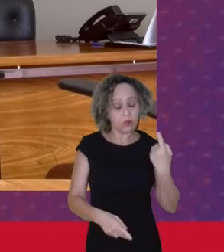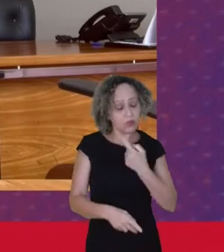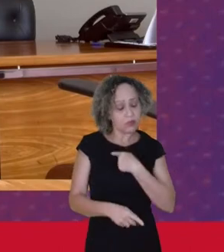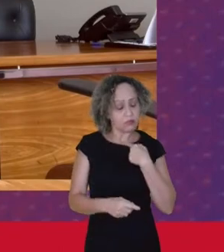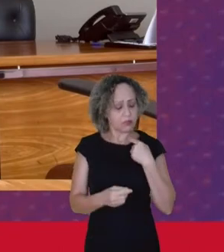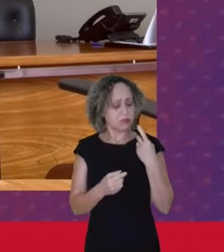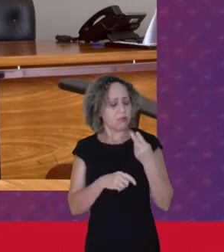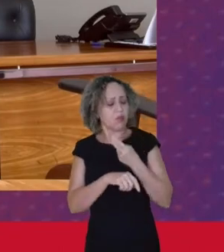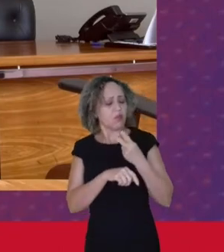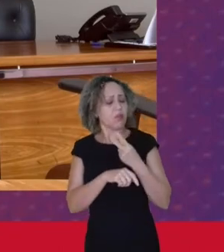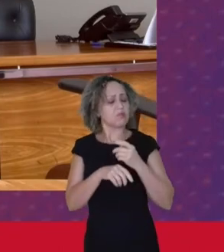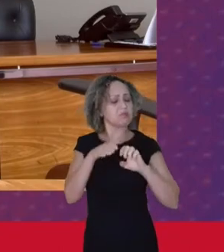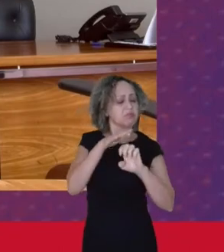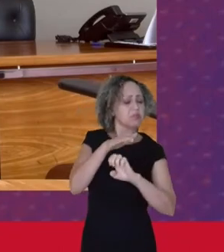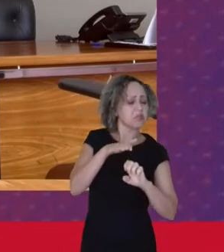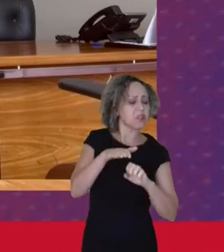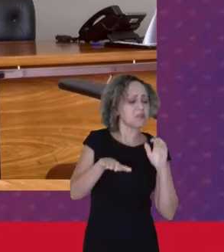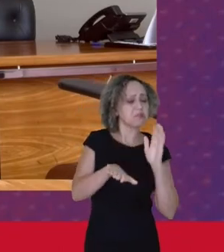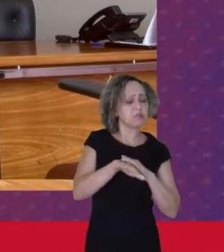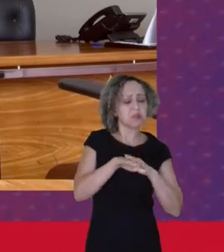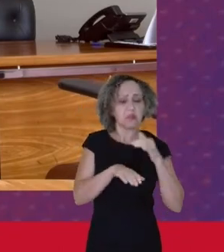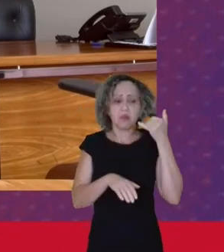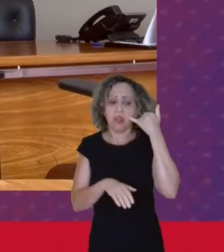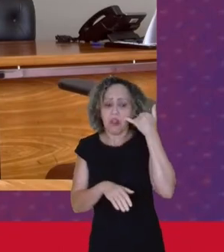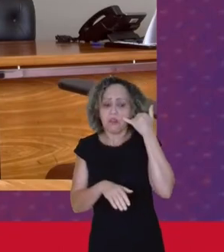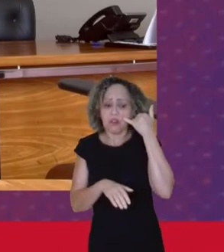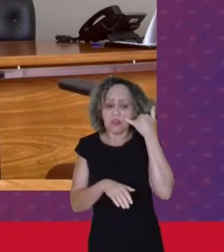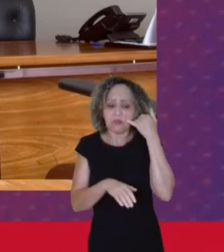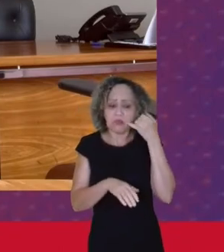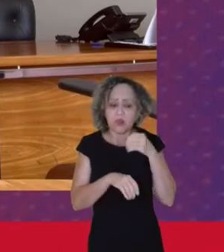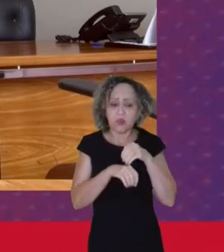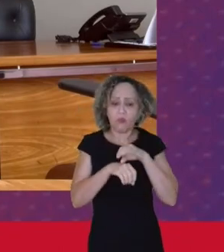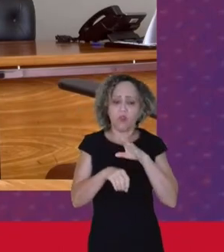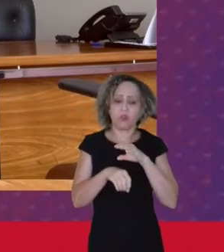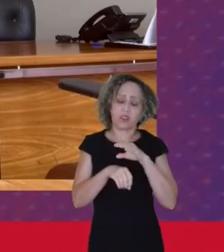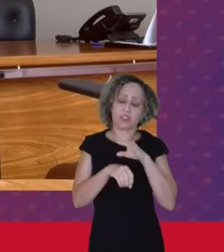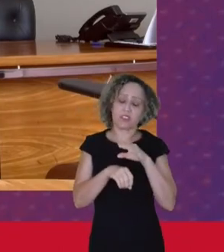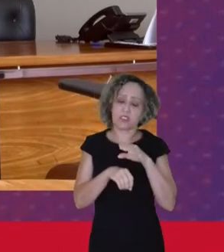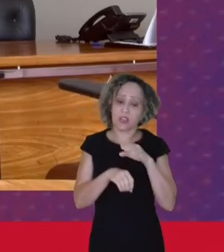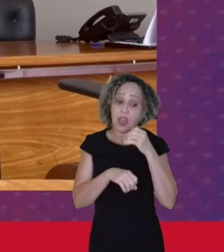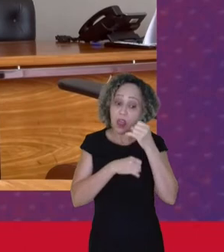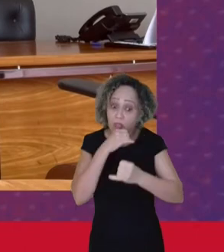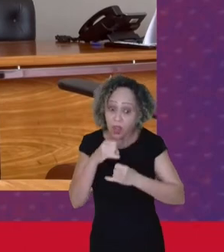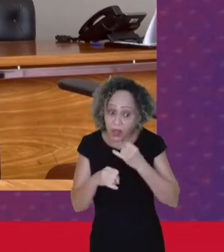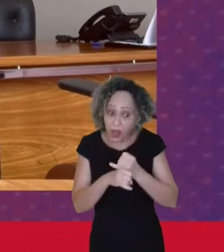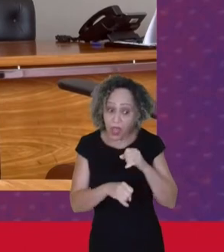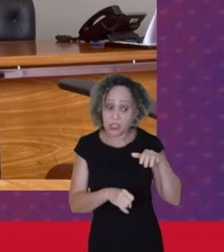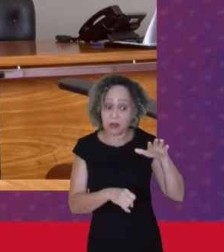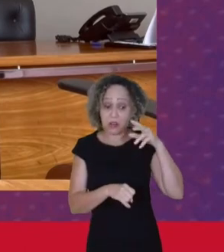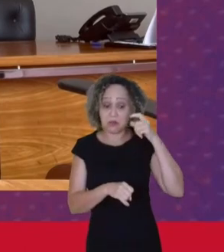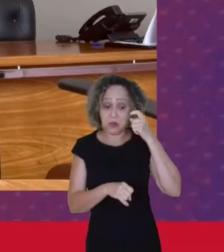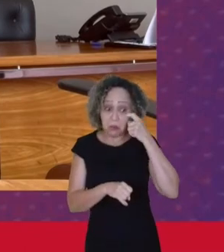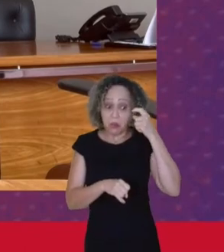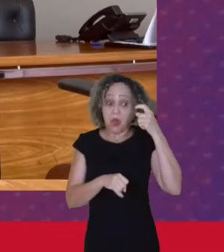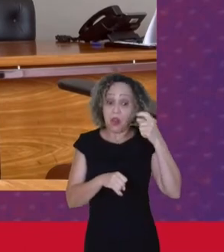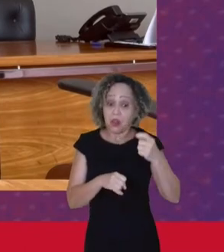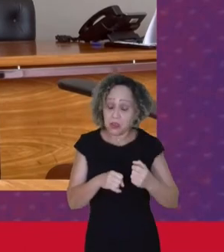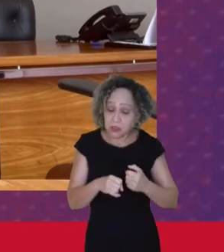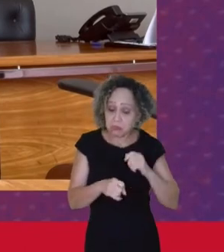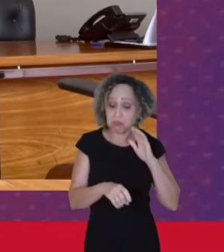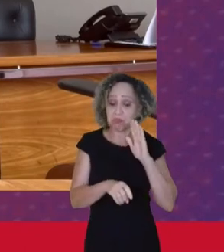de telefonia e que forneciam internet, que tinham interesse em também contribuir